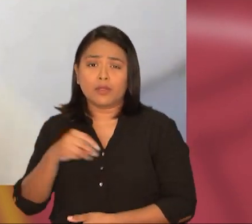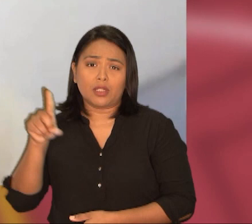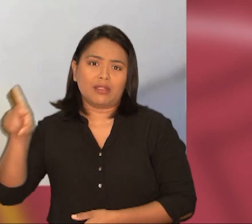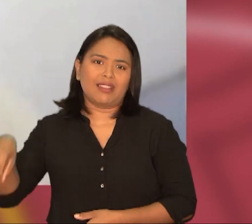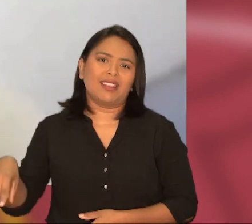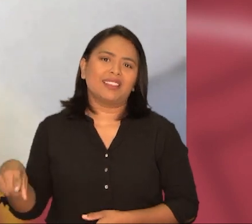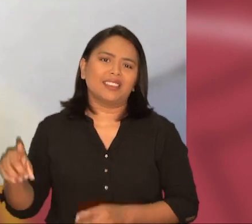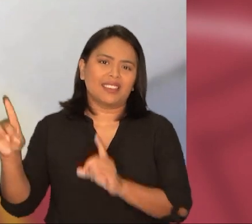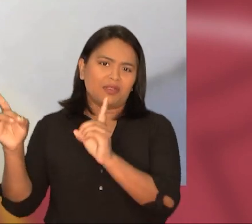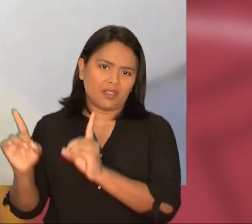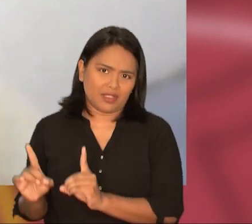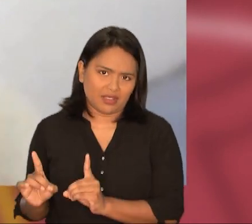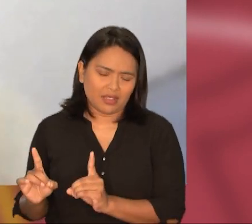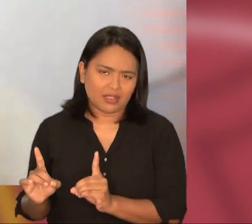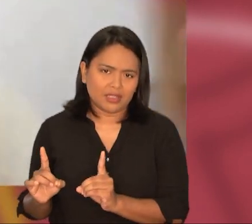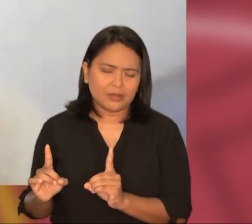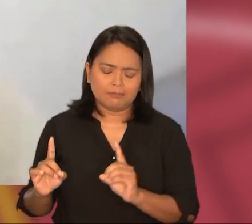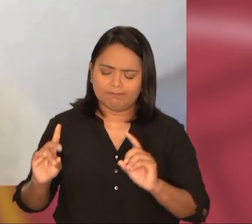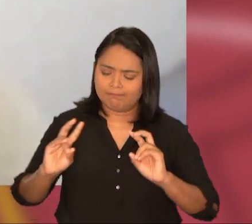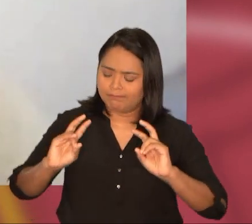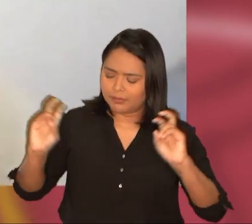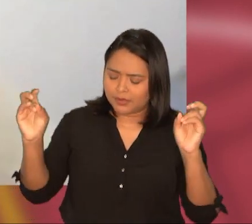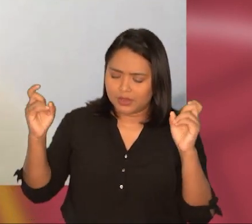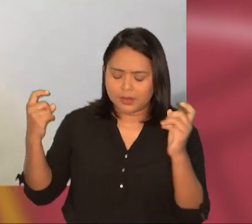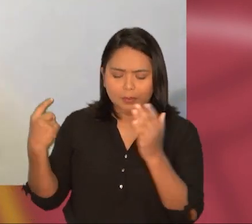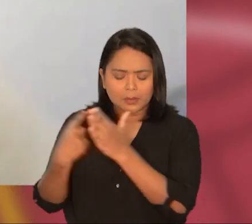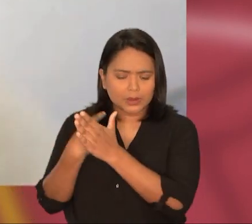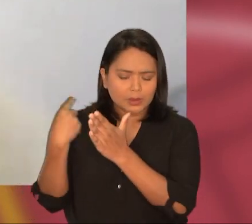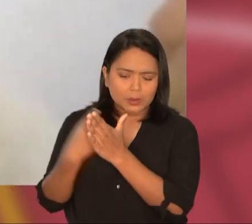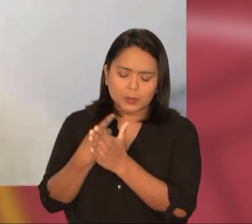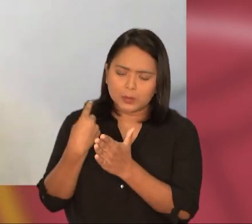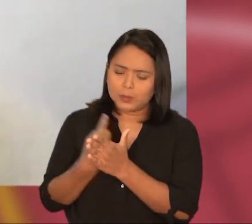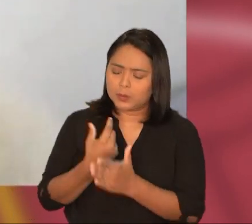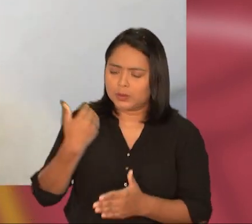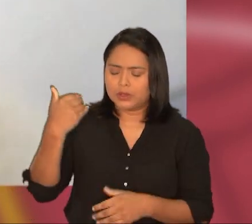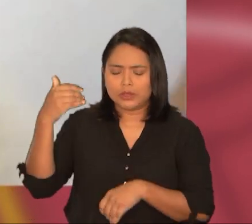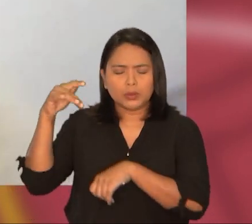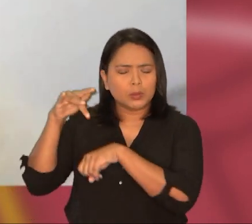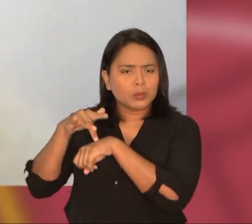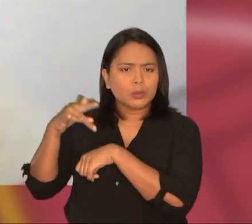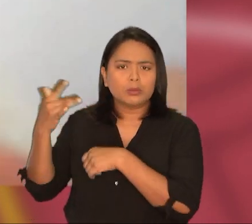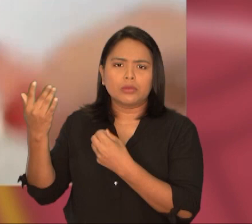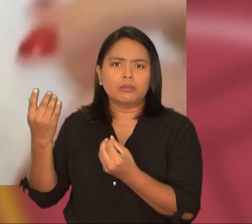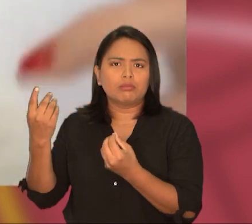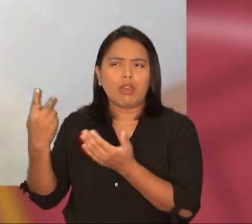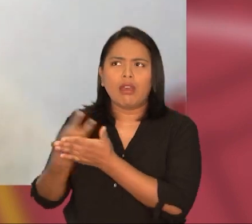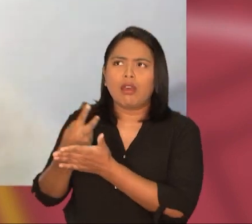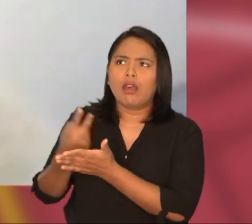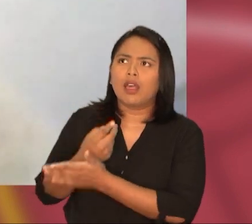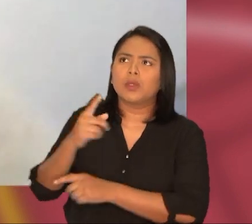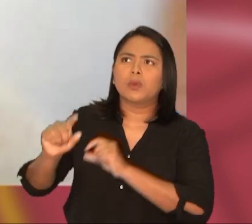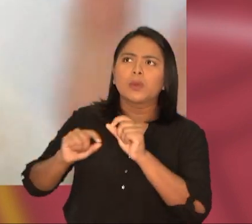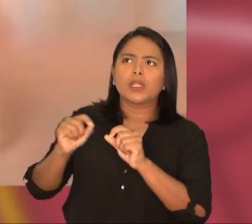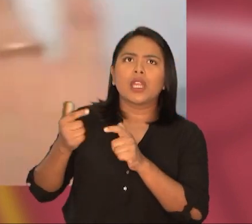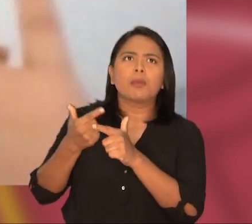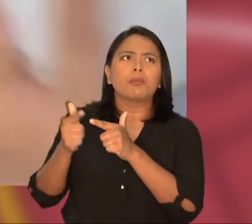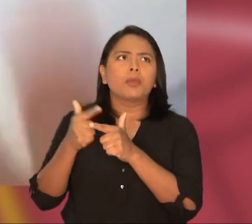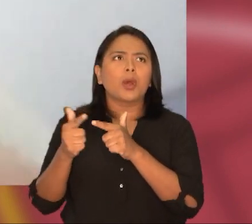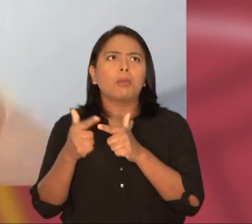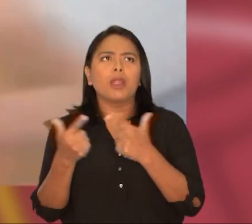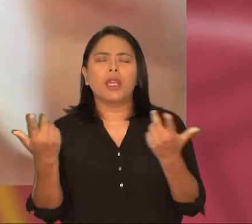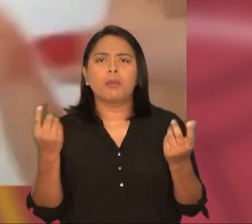né? E aí você se pergunta, você se culpa, ai, mas onde foi que eu errei, o que é que eu fiz, qual é o problema que eu tive, eu tive uma